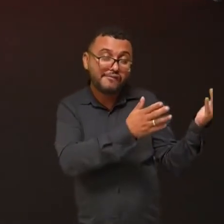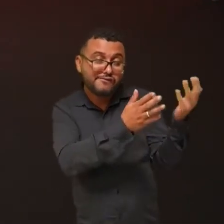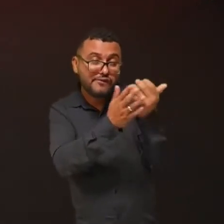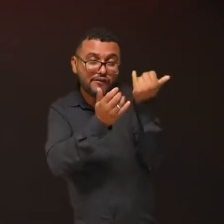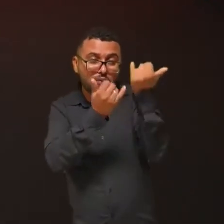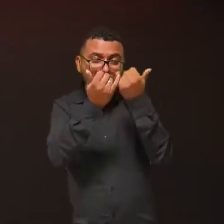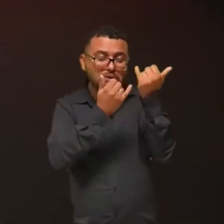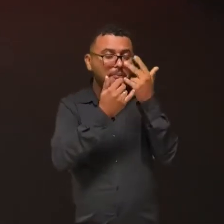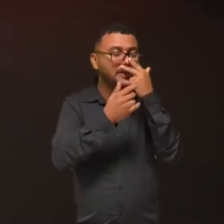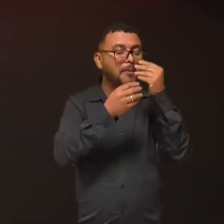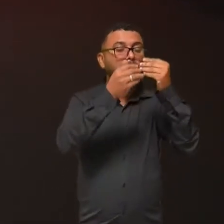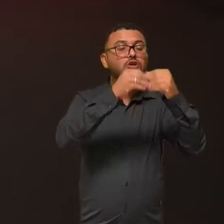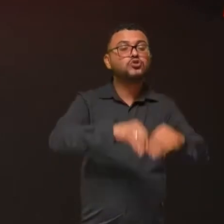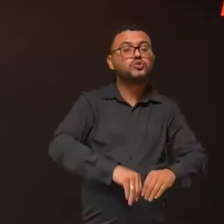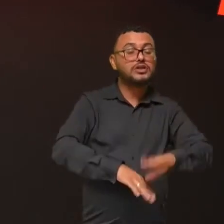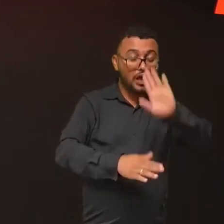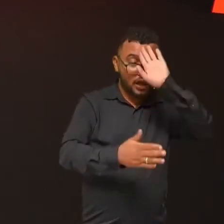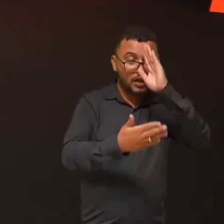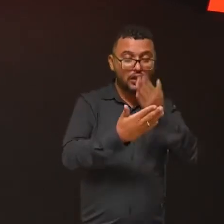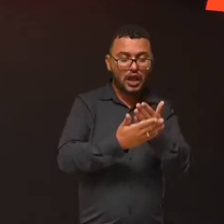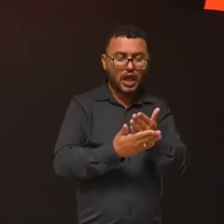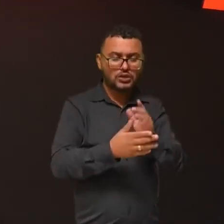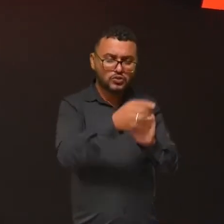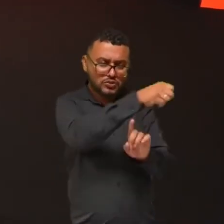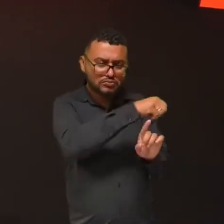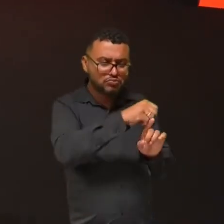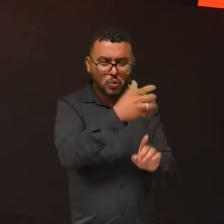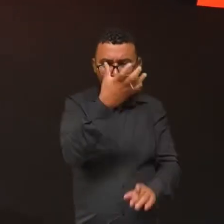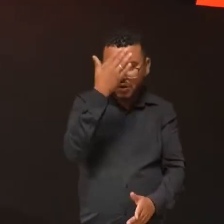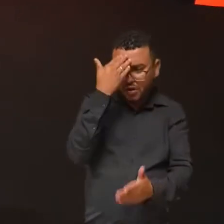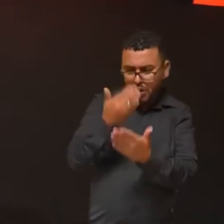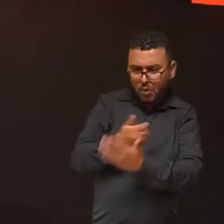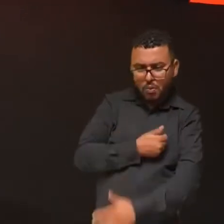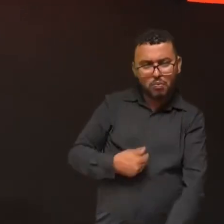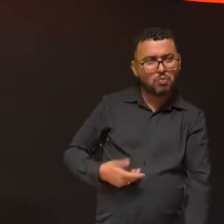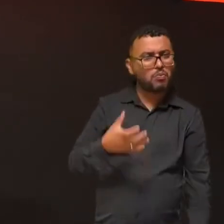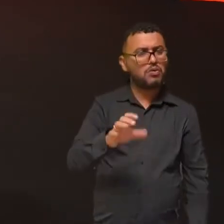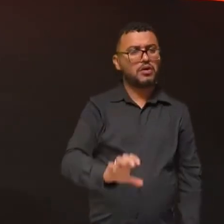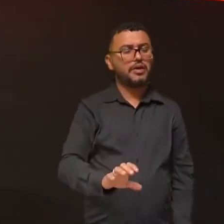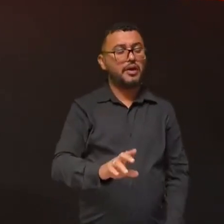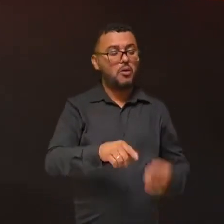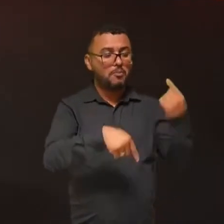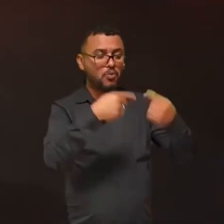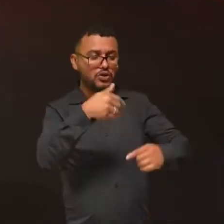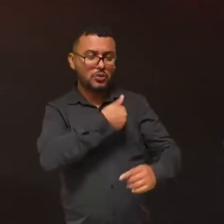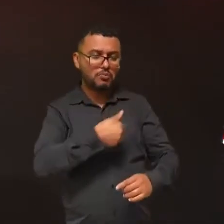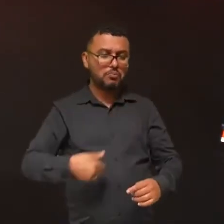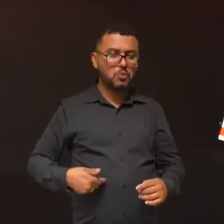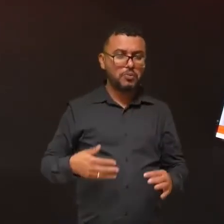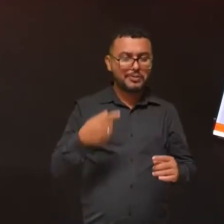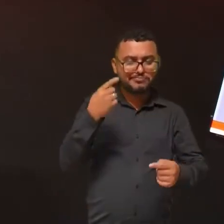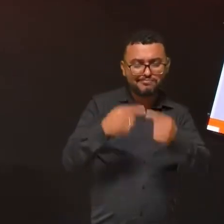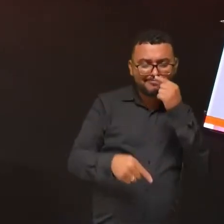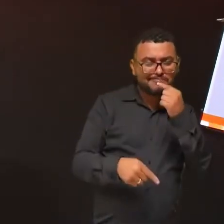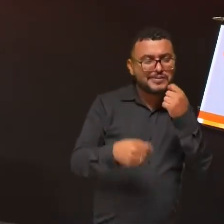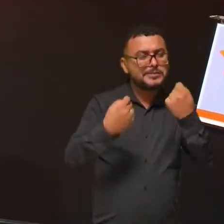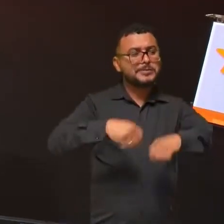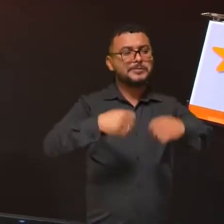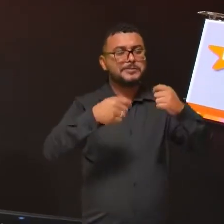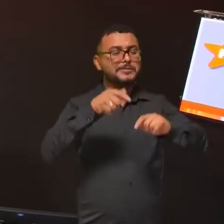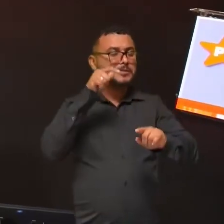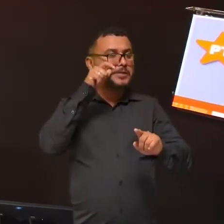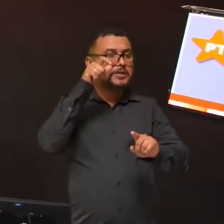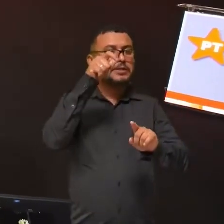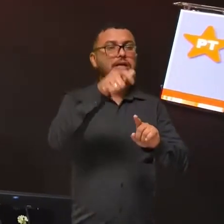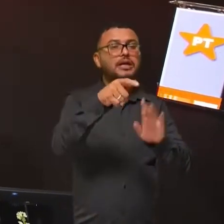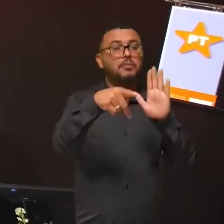sociedade e o governo, refletindo um distanciamento das políticas públicas em relação às necessidades e perspectivas da população